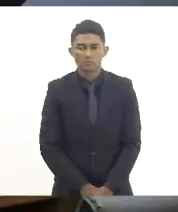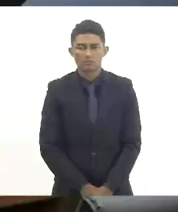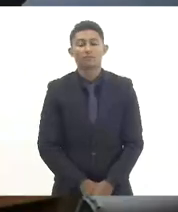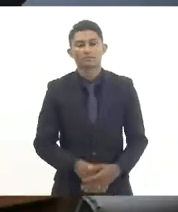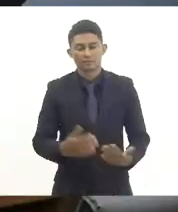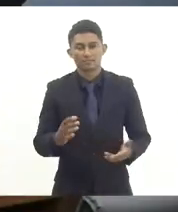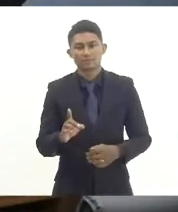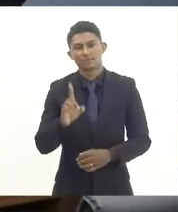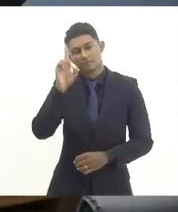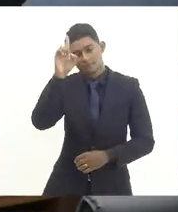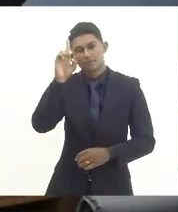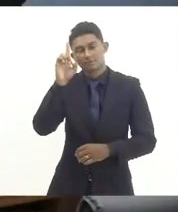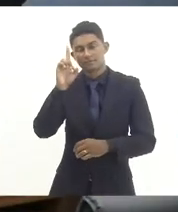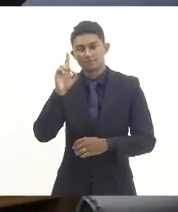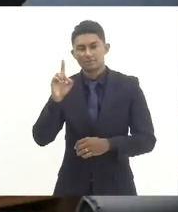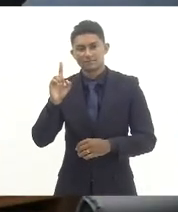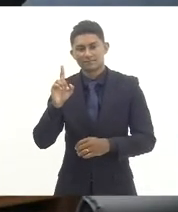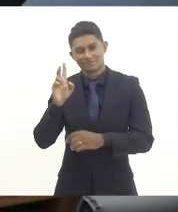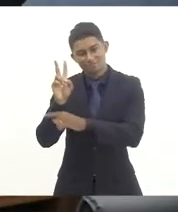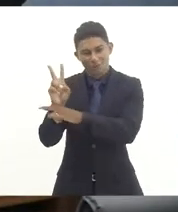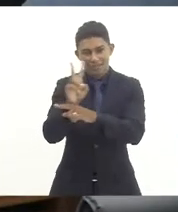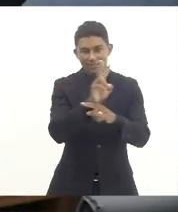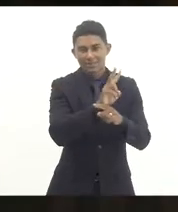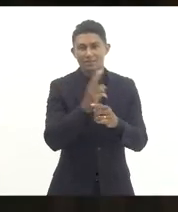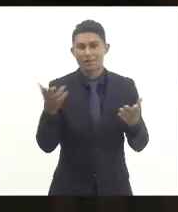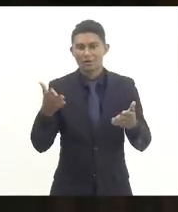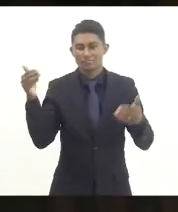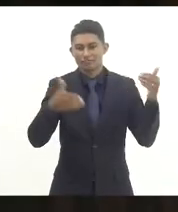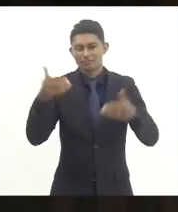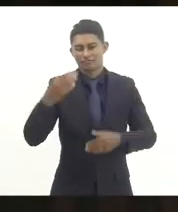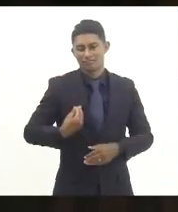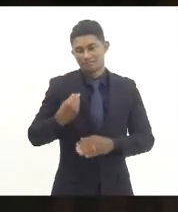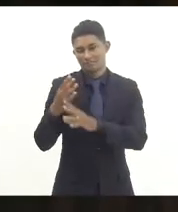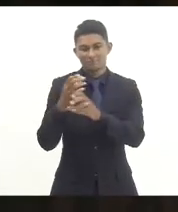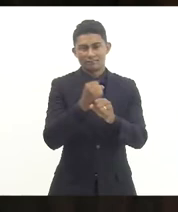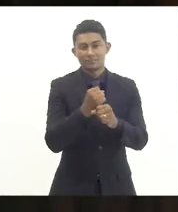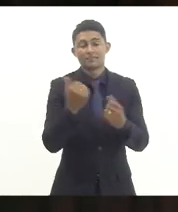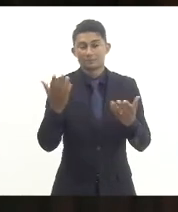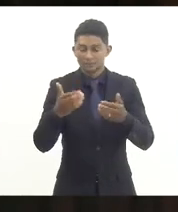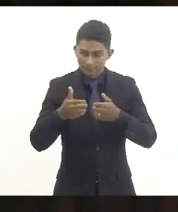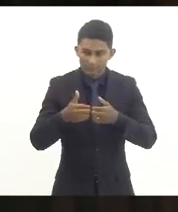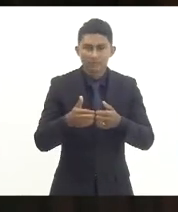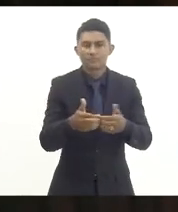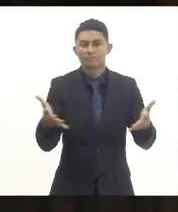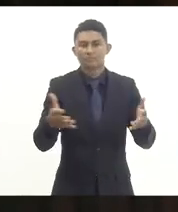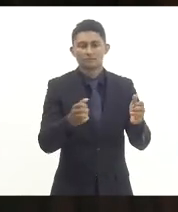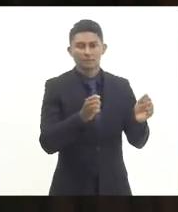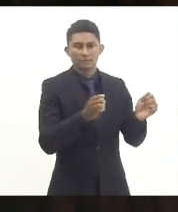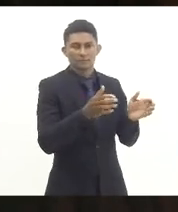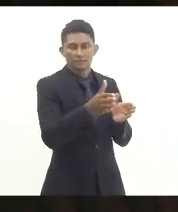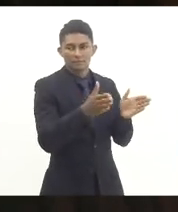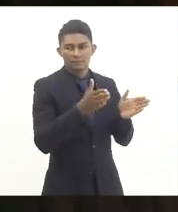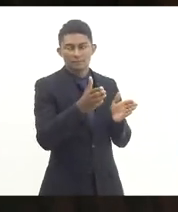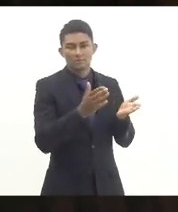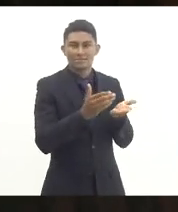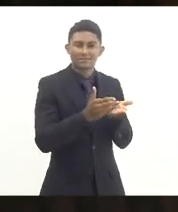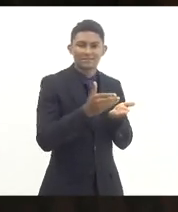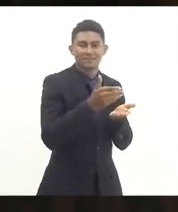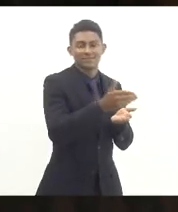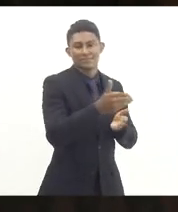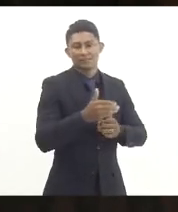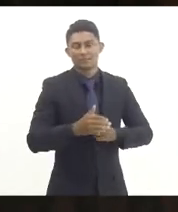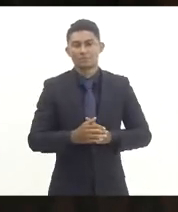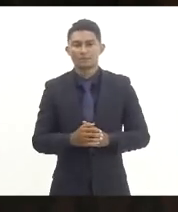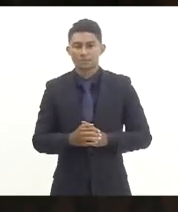Havendo número legal e sobre a proteção de Deus, iniciamos nosso trabalho. Está aberta a sessão do